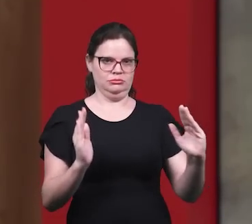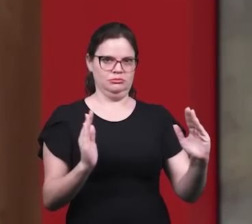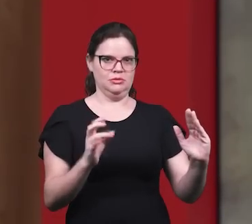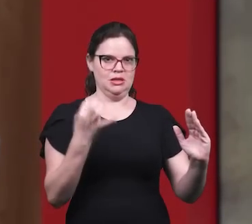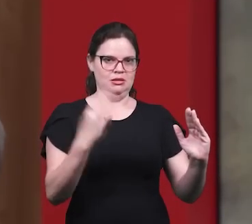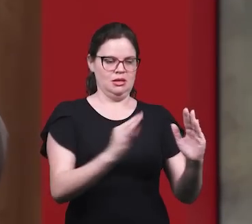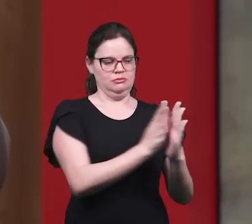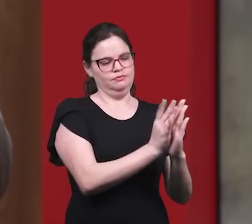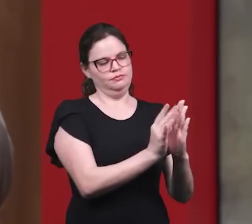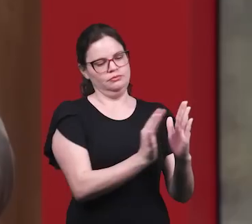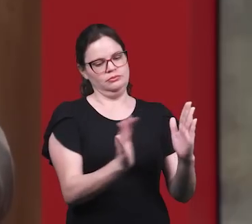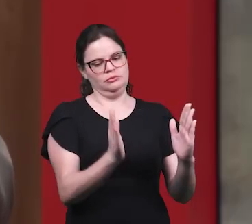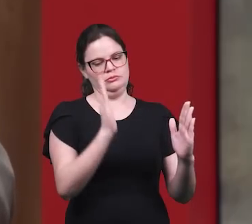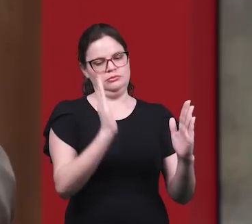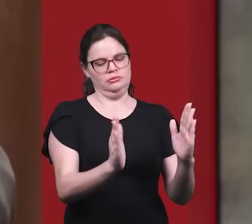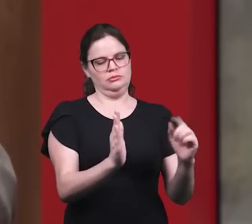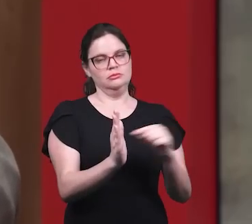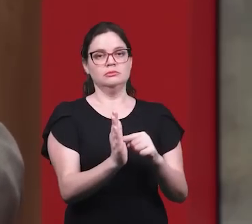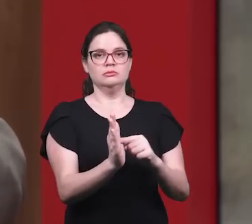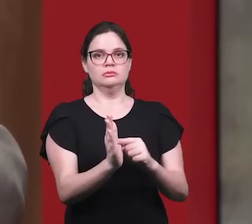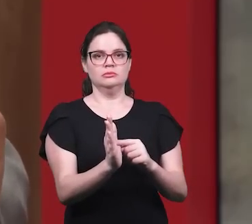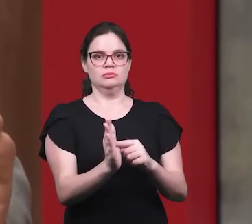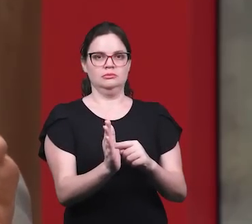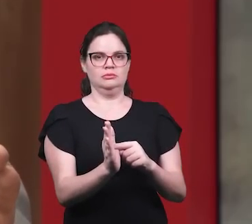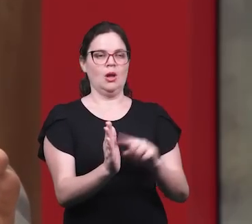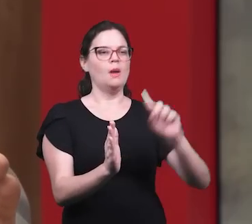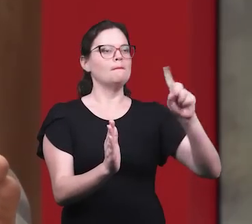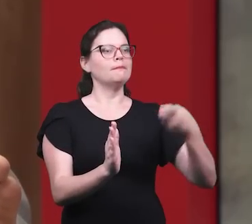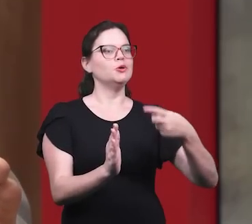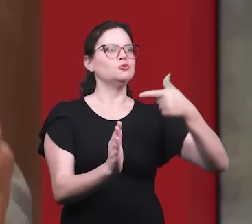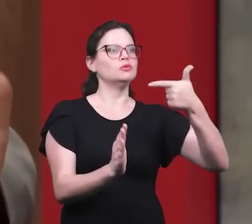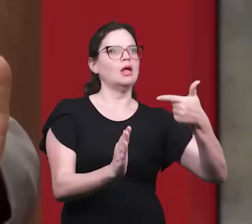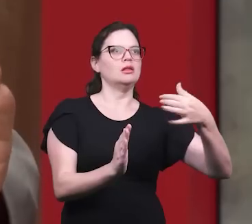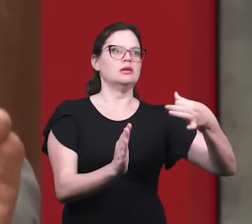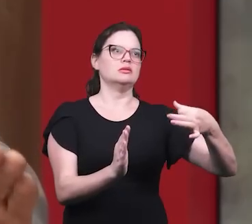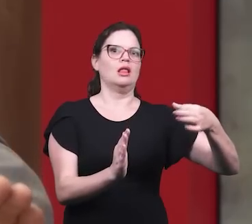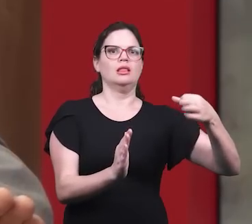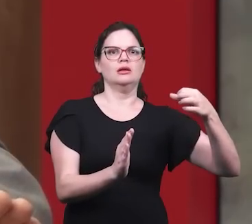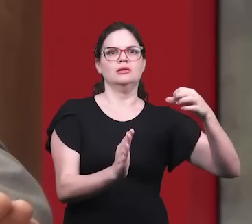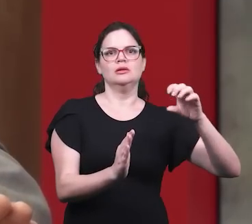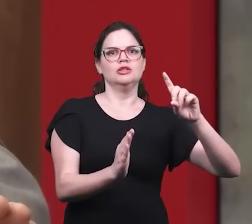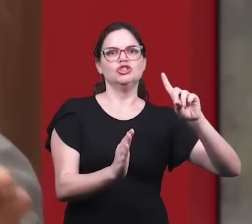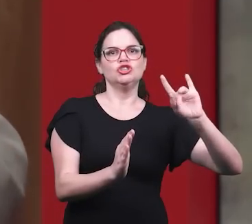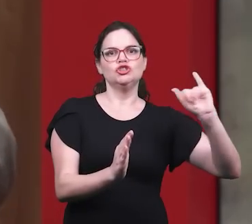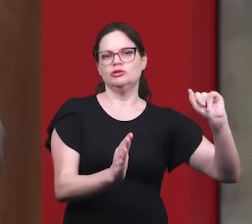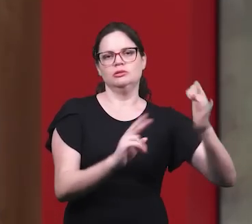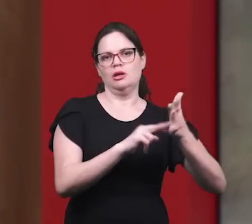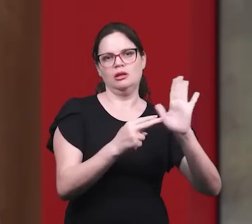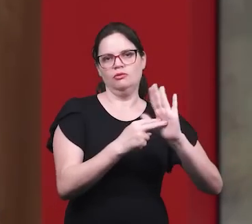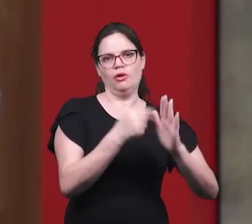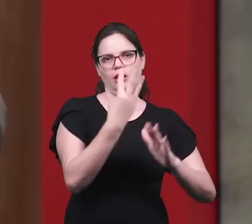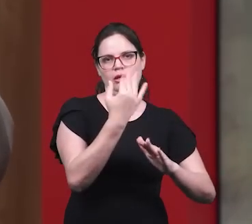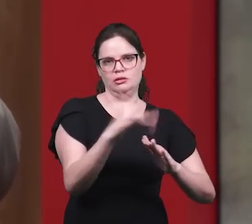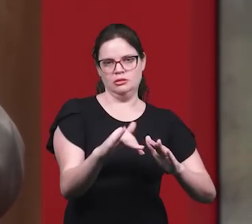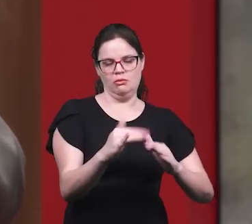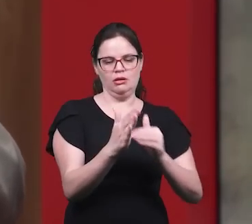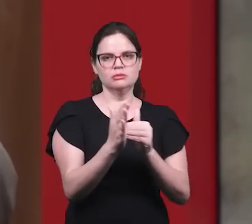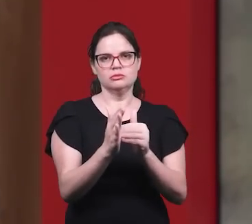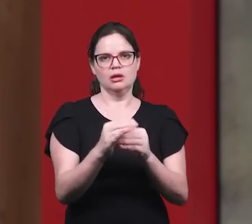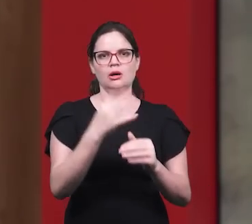momentos vão ver 1.260 dias, metade da semana, 3 anos e meio.